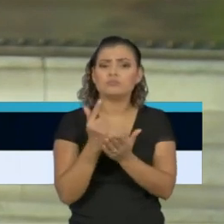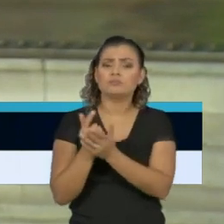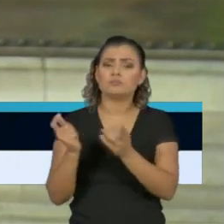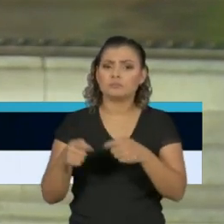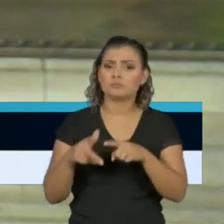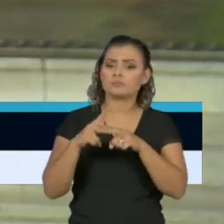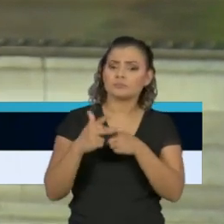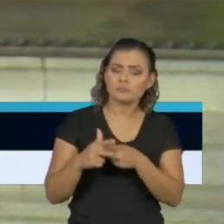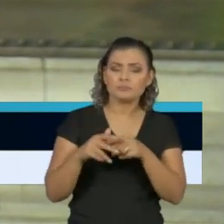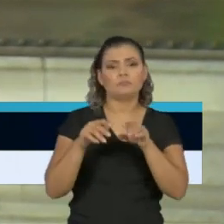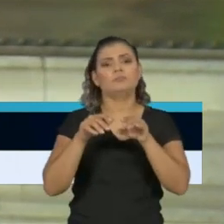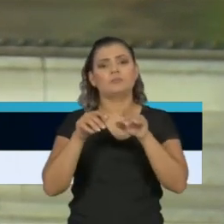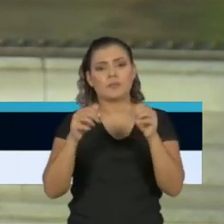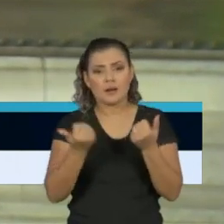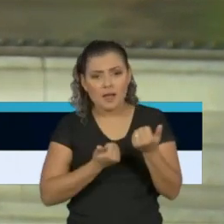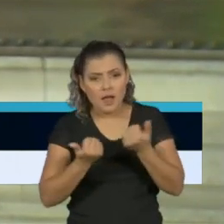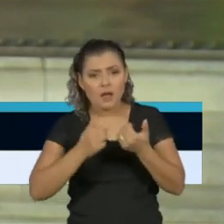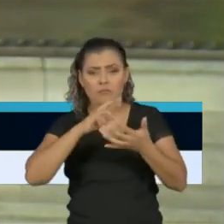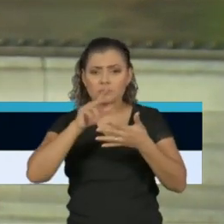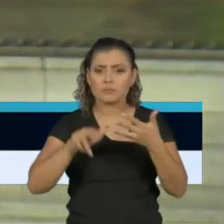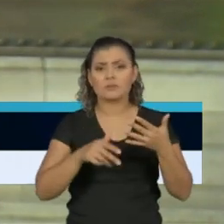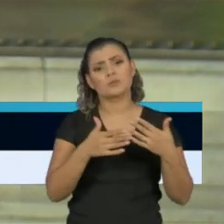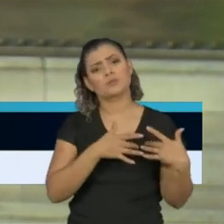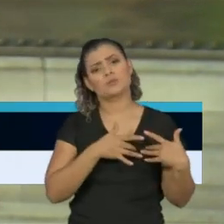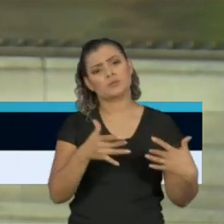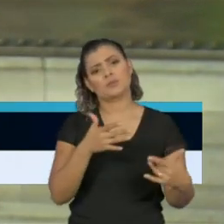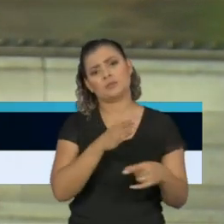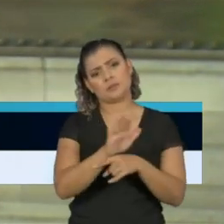borracharia. Seja solidário.